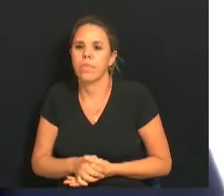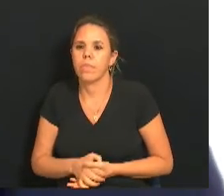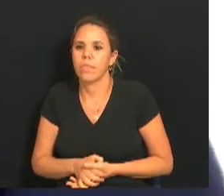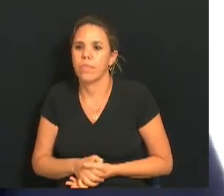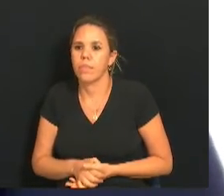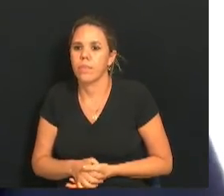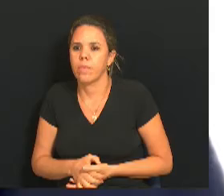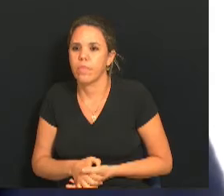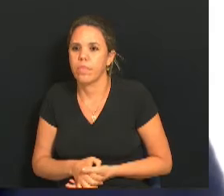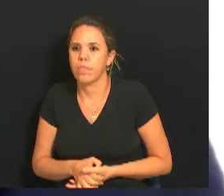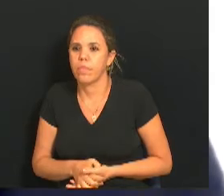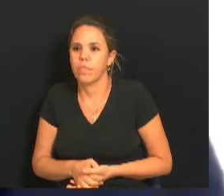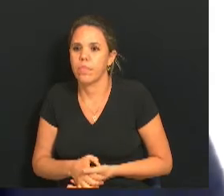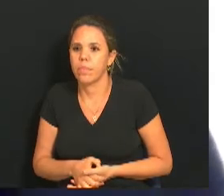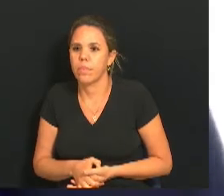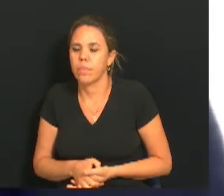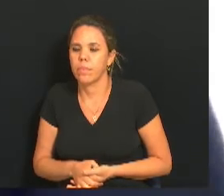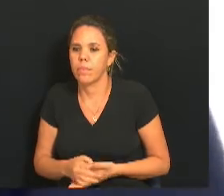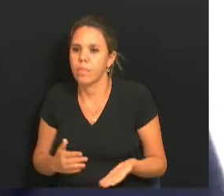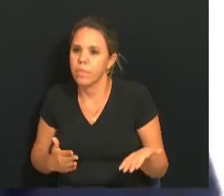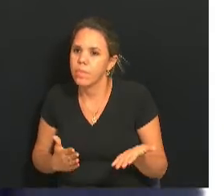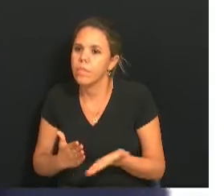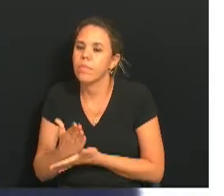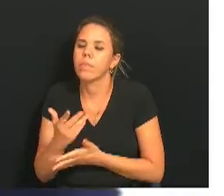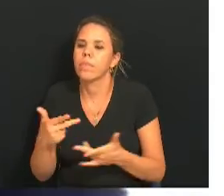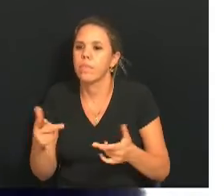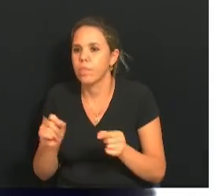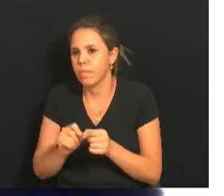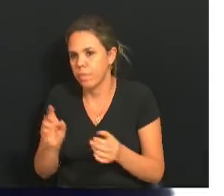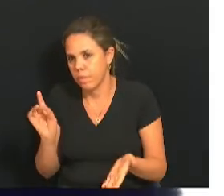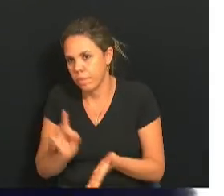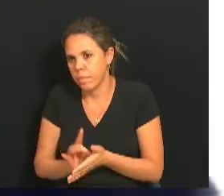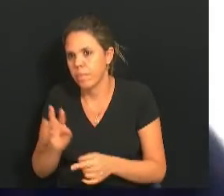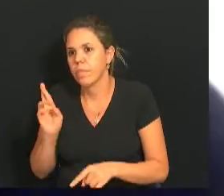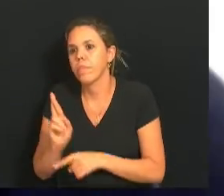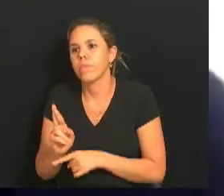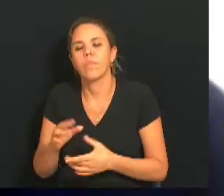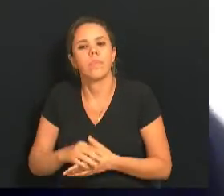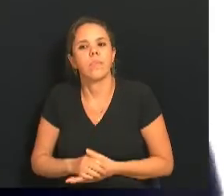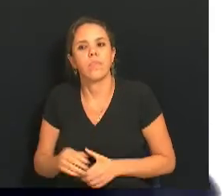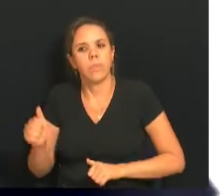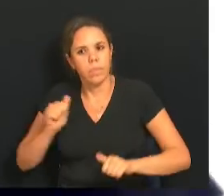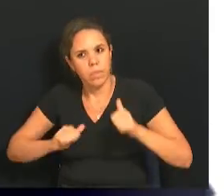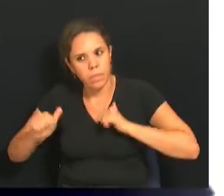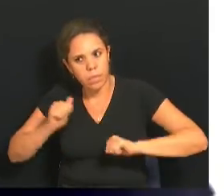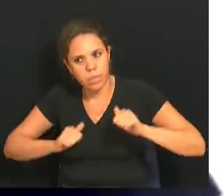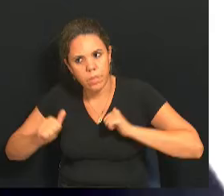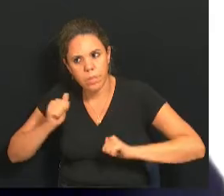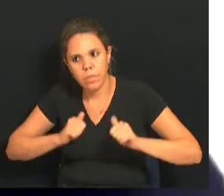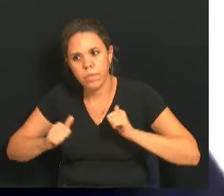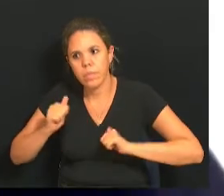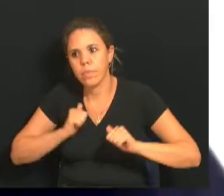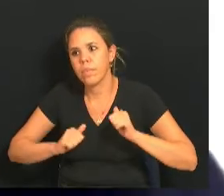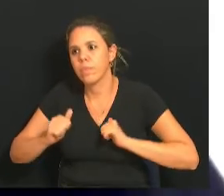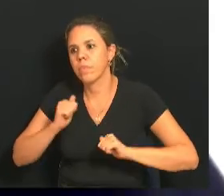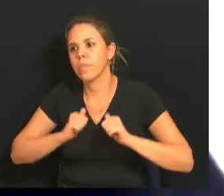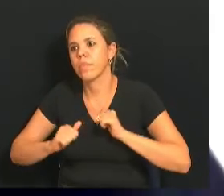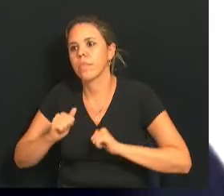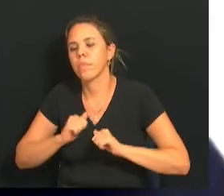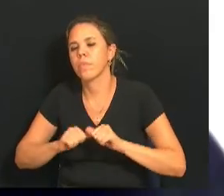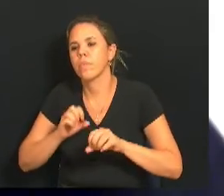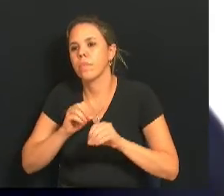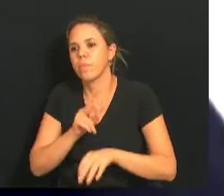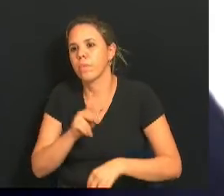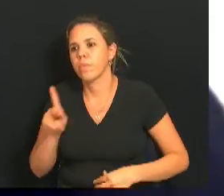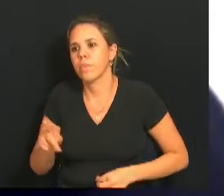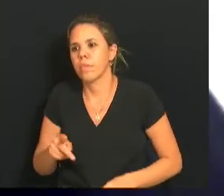de aprovar algo que, de fato, represente os anseios dos nossos educadores,